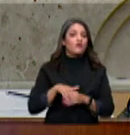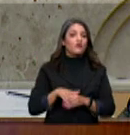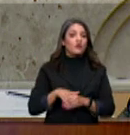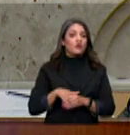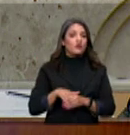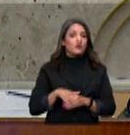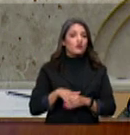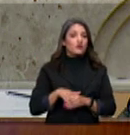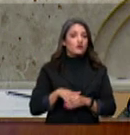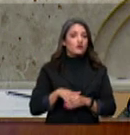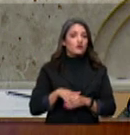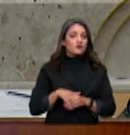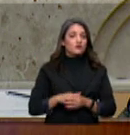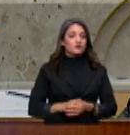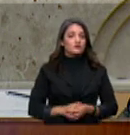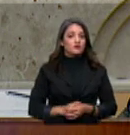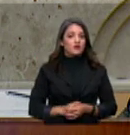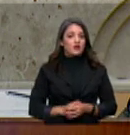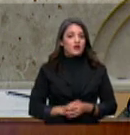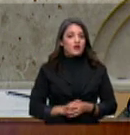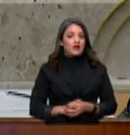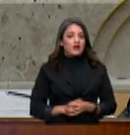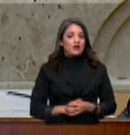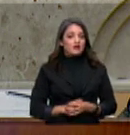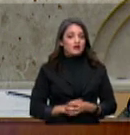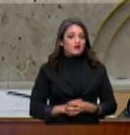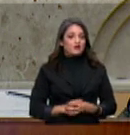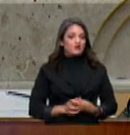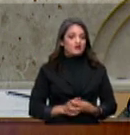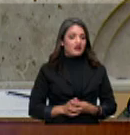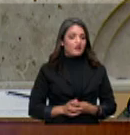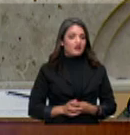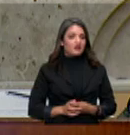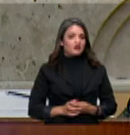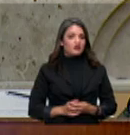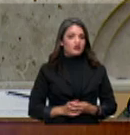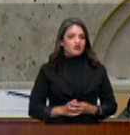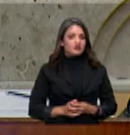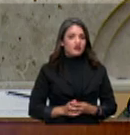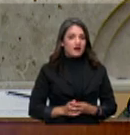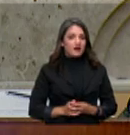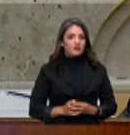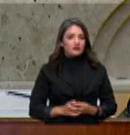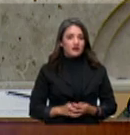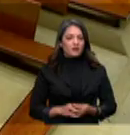Não, Toffoli não está. Senhor presidente, só para deixar claro, em relação à